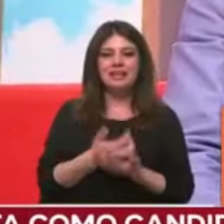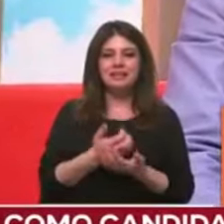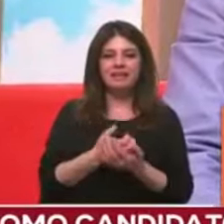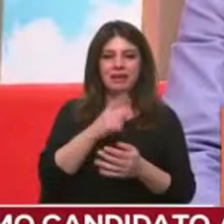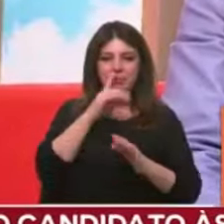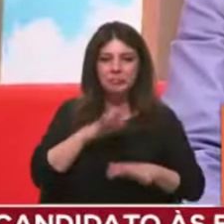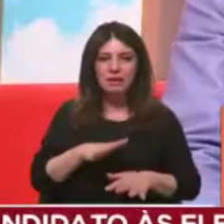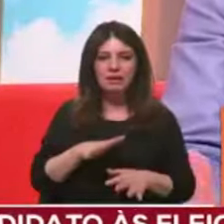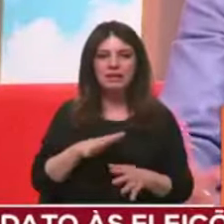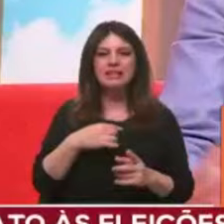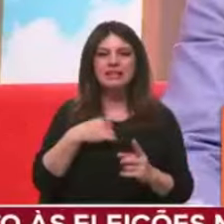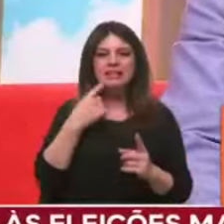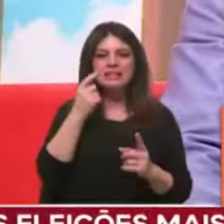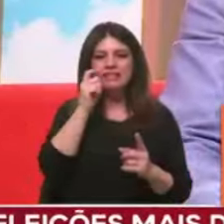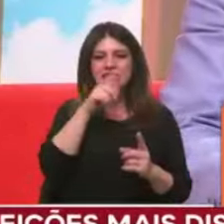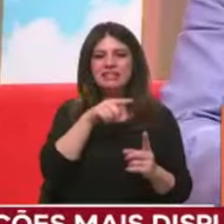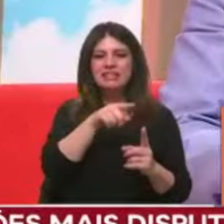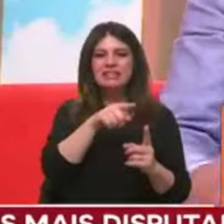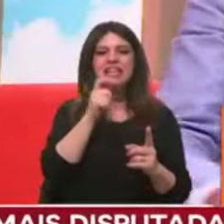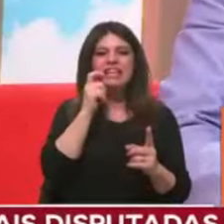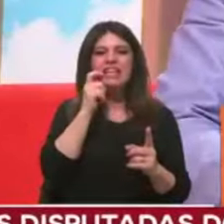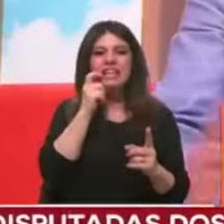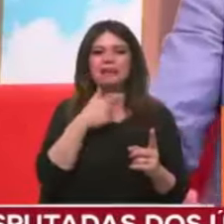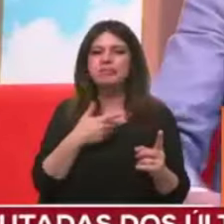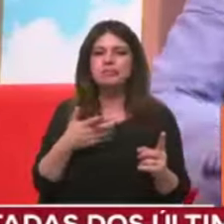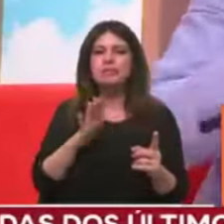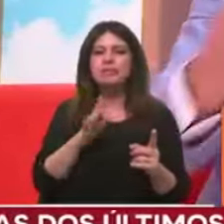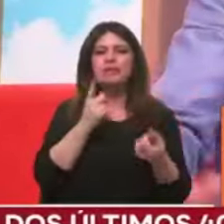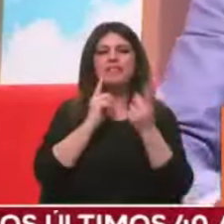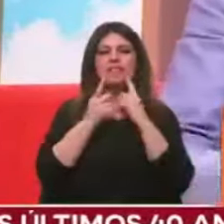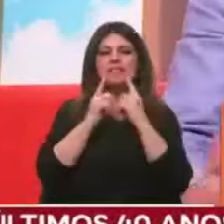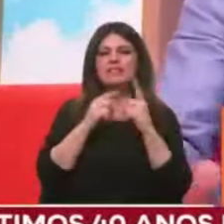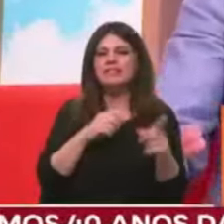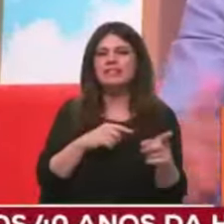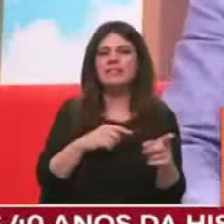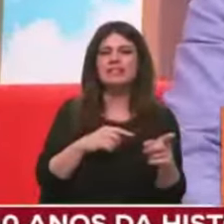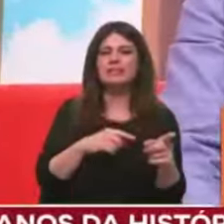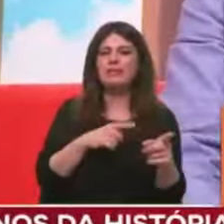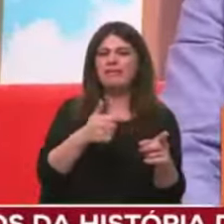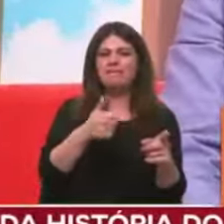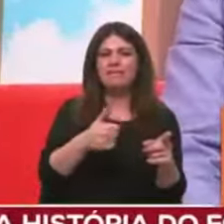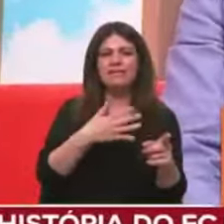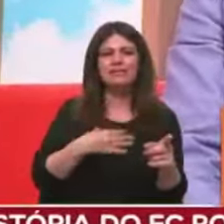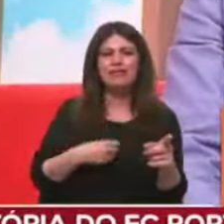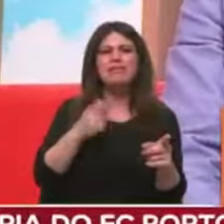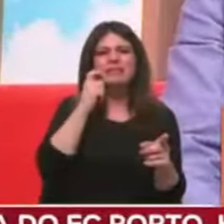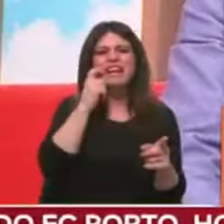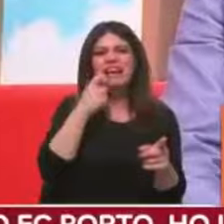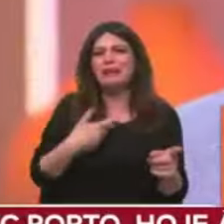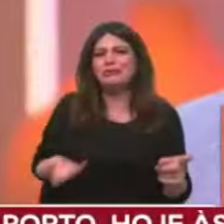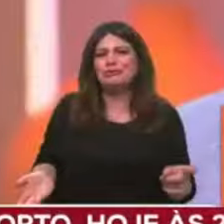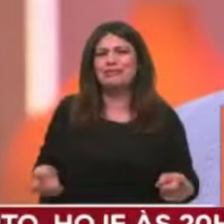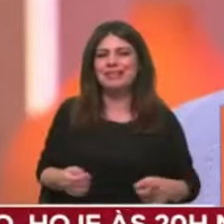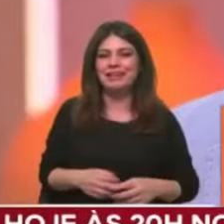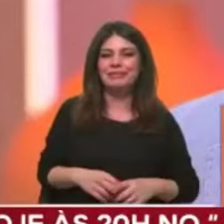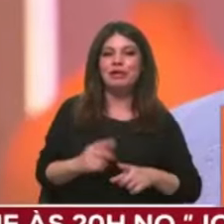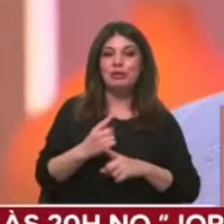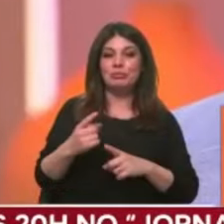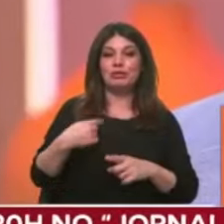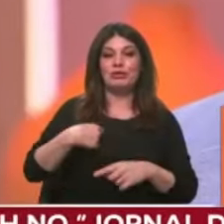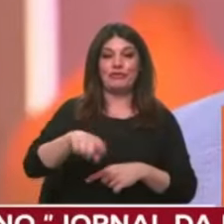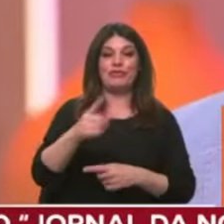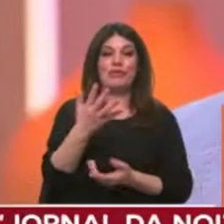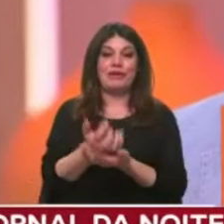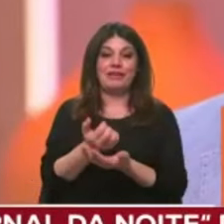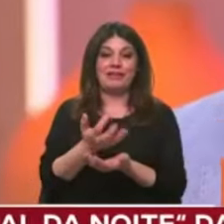não sei quem está aí, mas eu gostava que este fosse, tu és tão divertido, danças com a malta toda e interages com a malta toda. Porque eu, quando era para as gravações, não é?